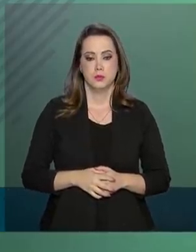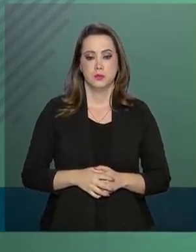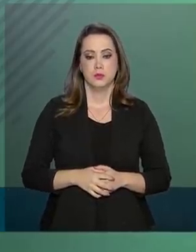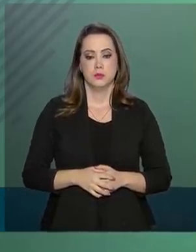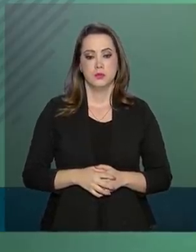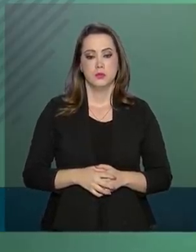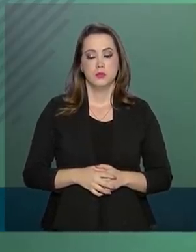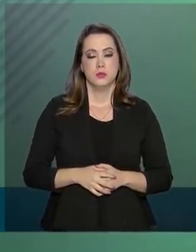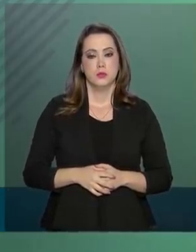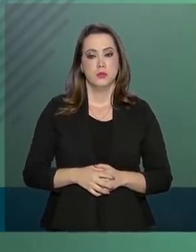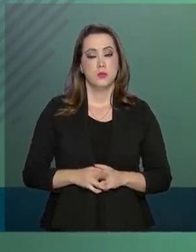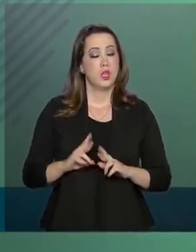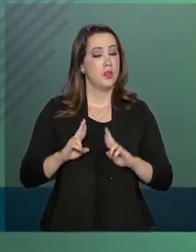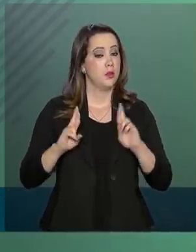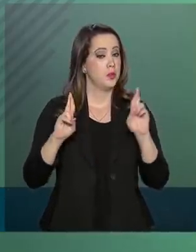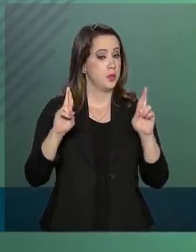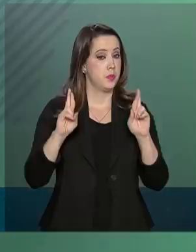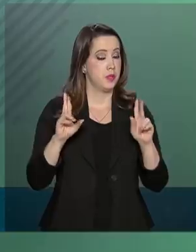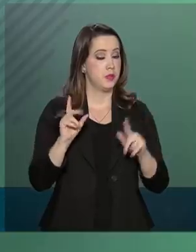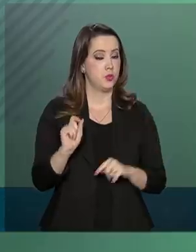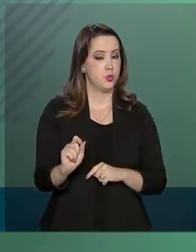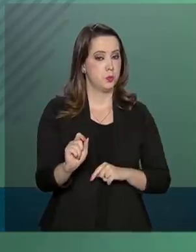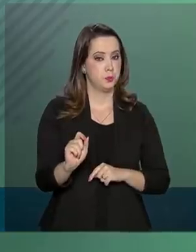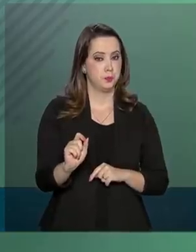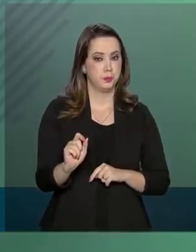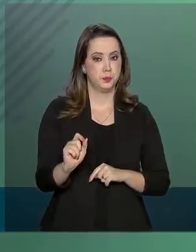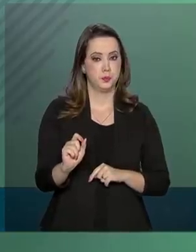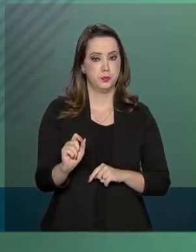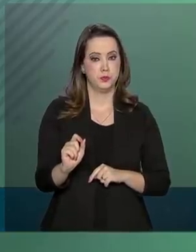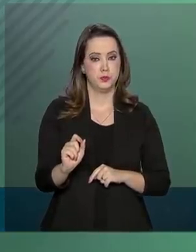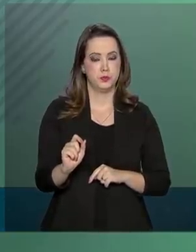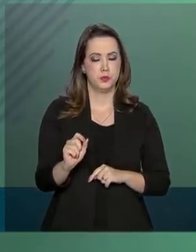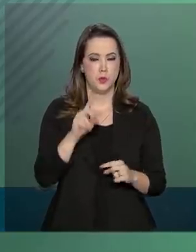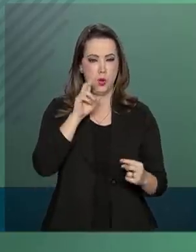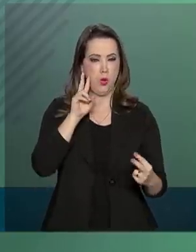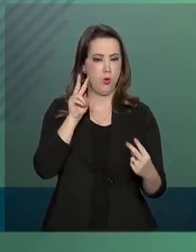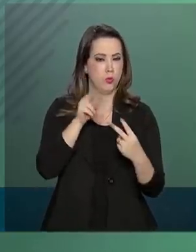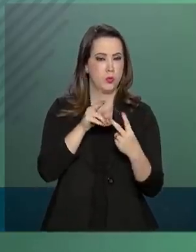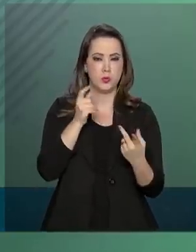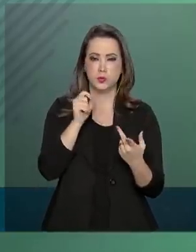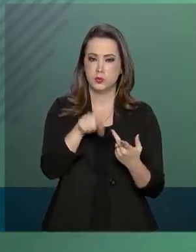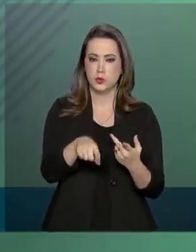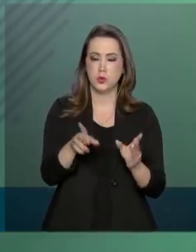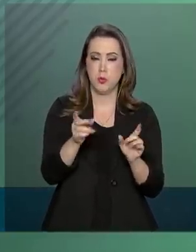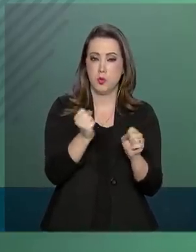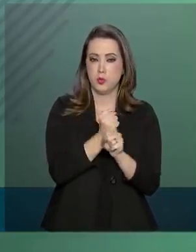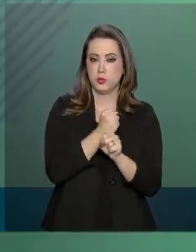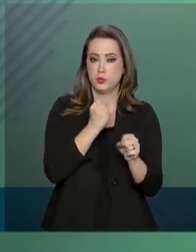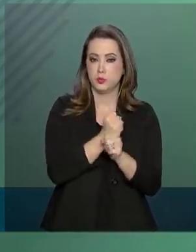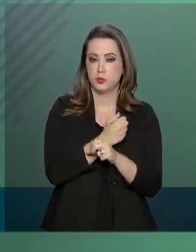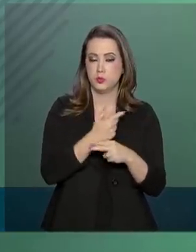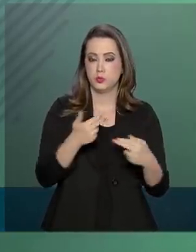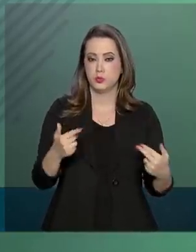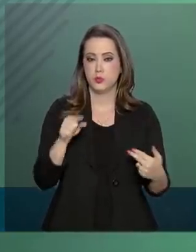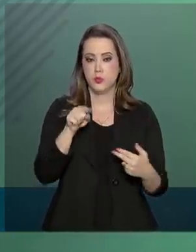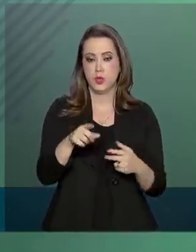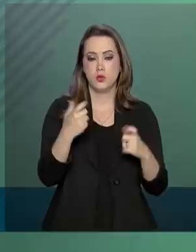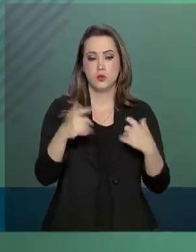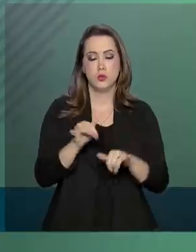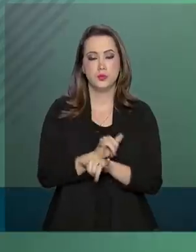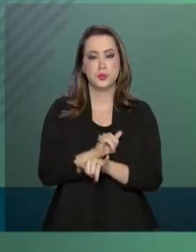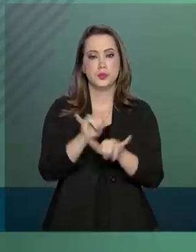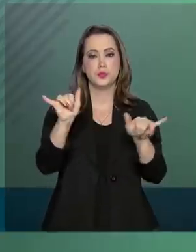há uma esperança sob o ponto de vista da infraestrutura de que aquele aeroporto